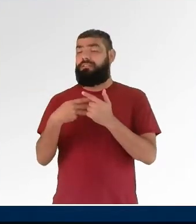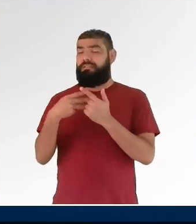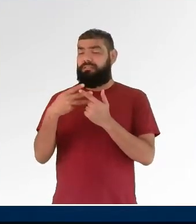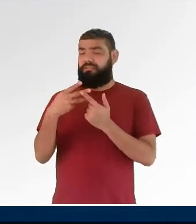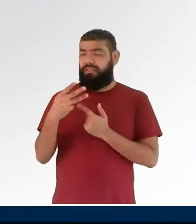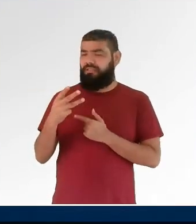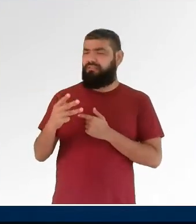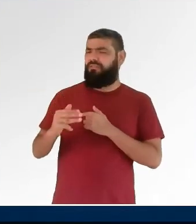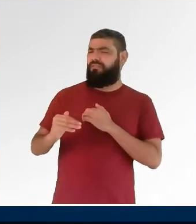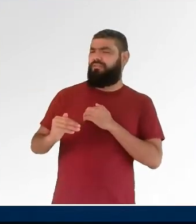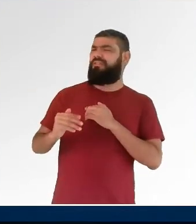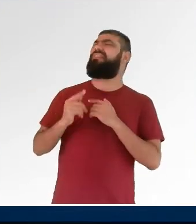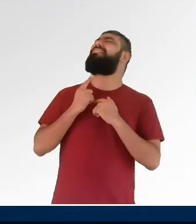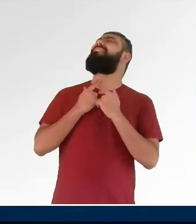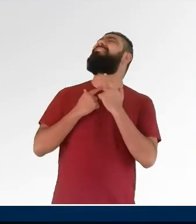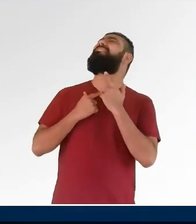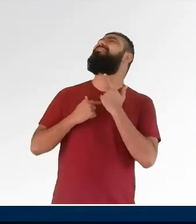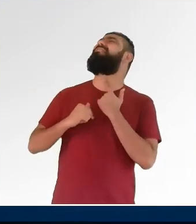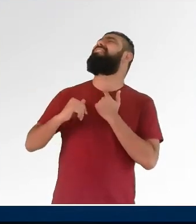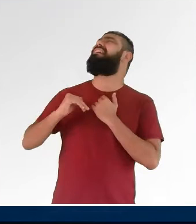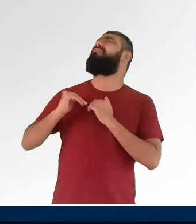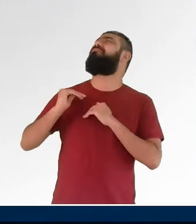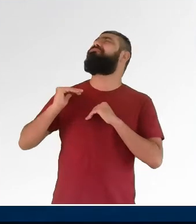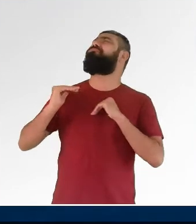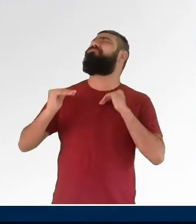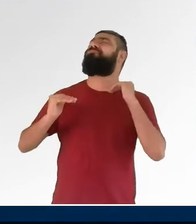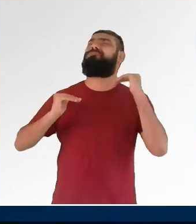crescendo, engordando toda a vida,